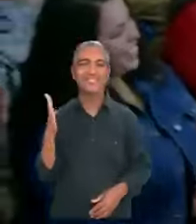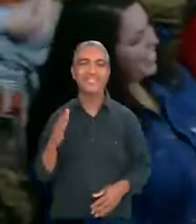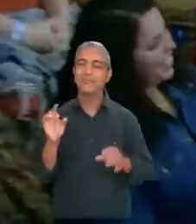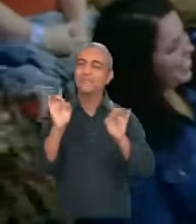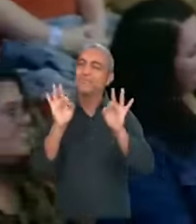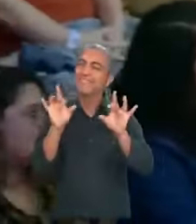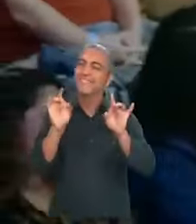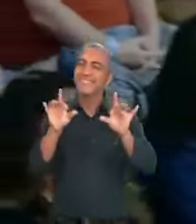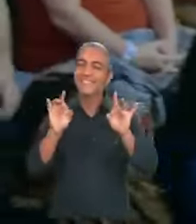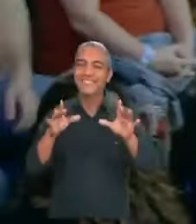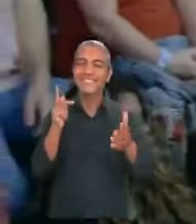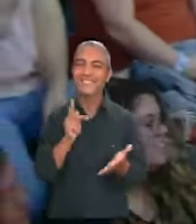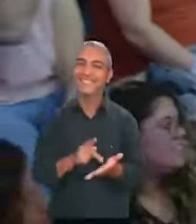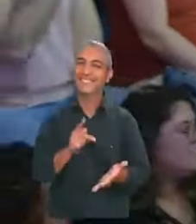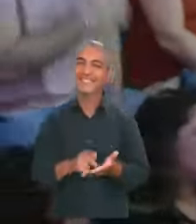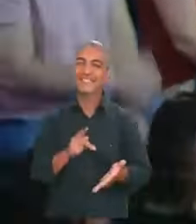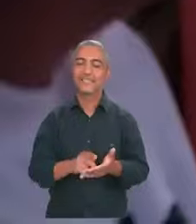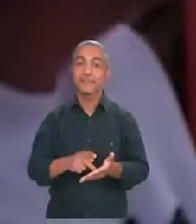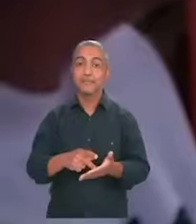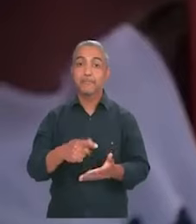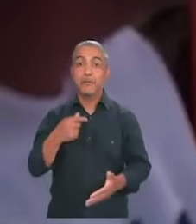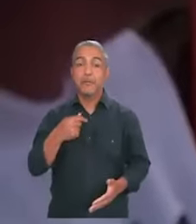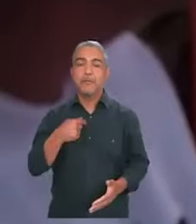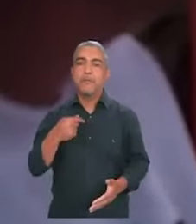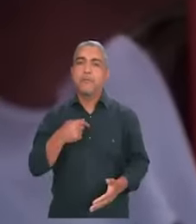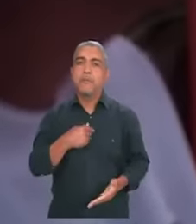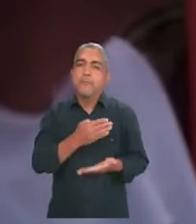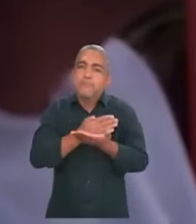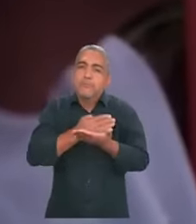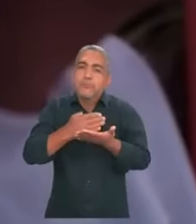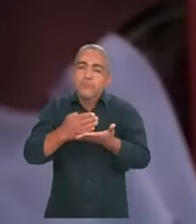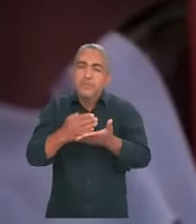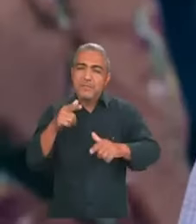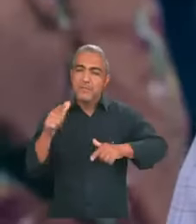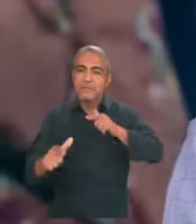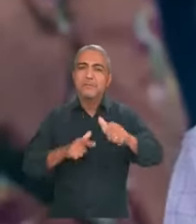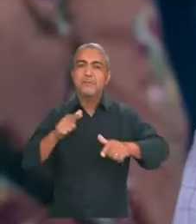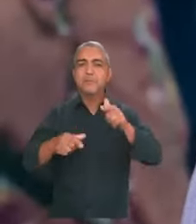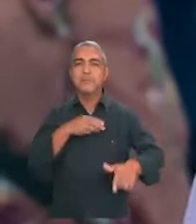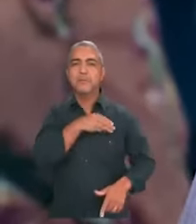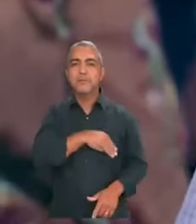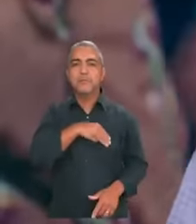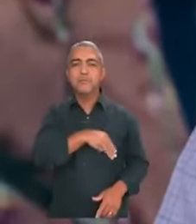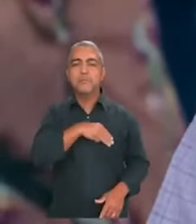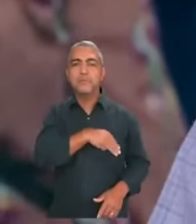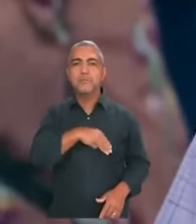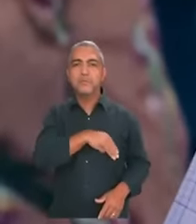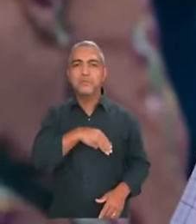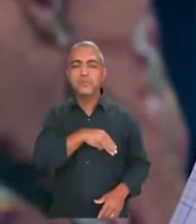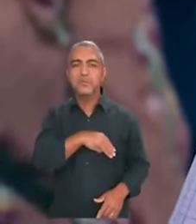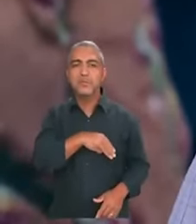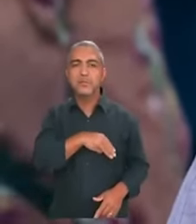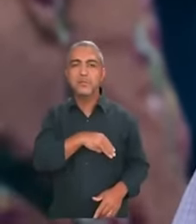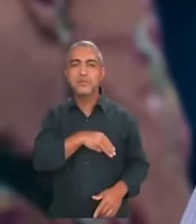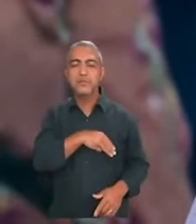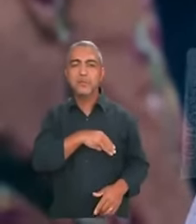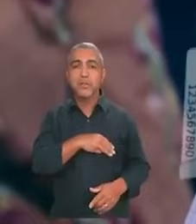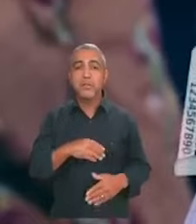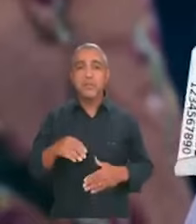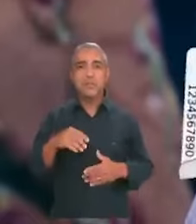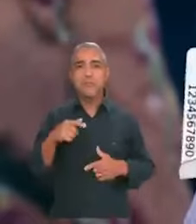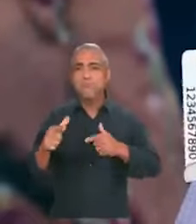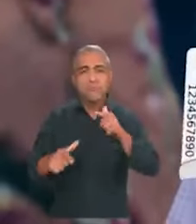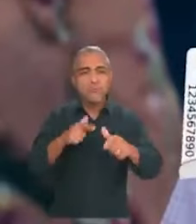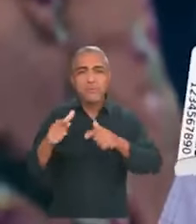Brasil eu eu entrei nesse negócio de Business admission Business Mission Business Mission acho que é bom